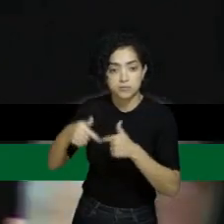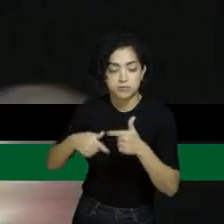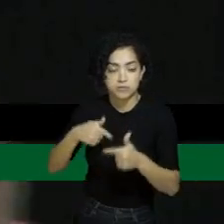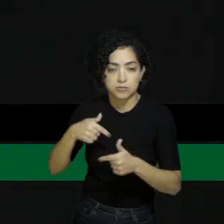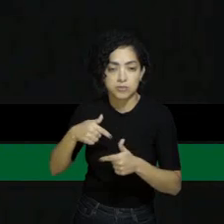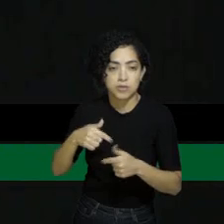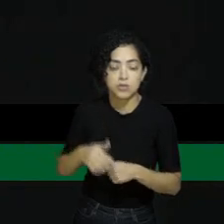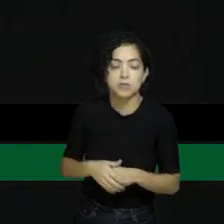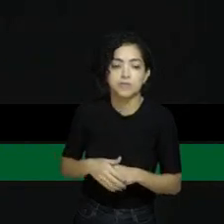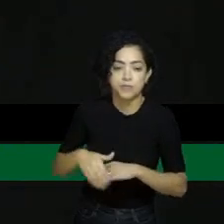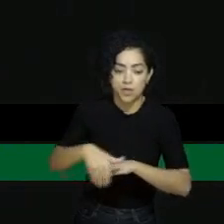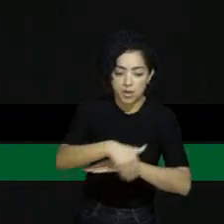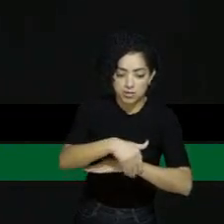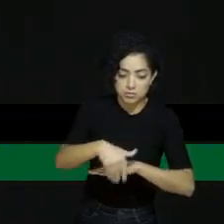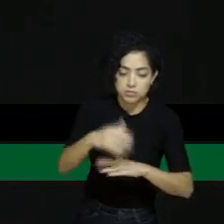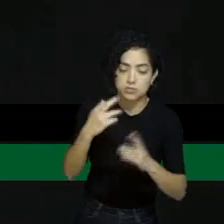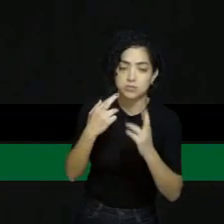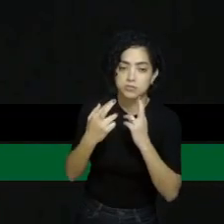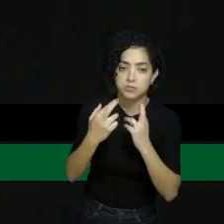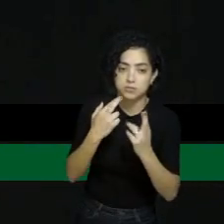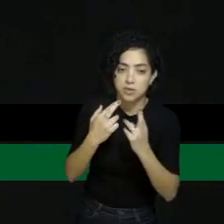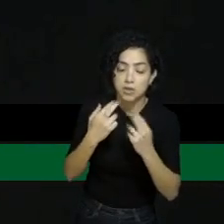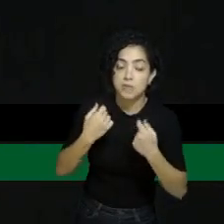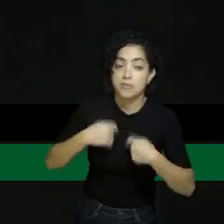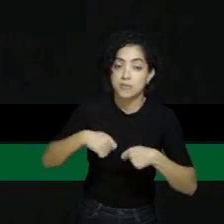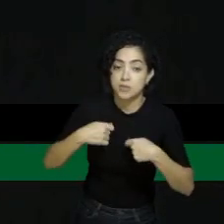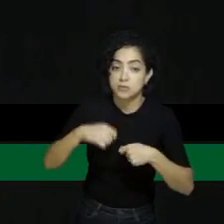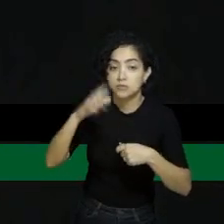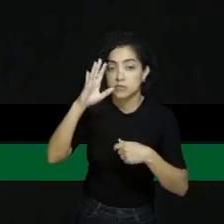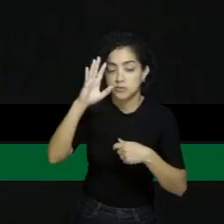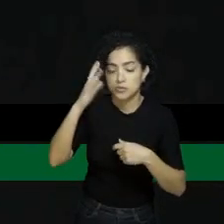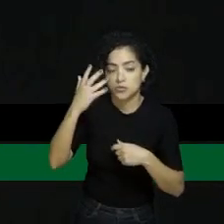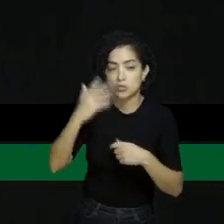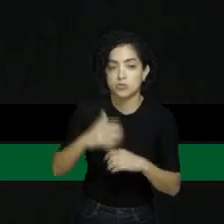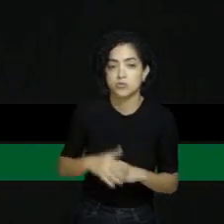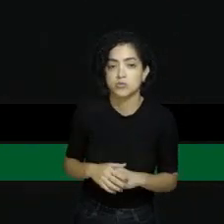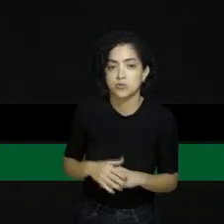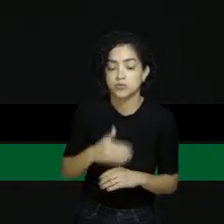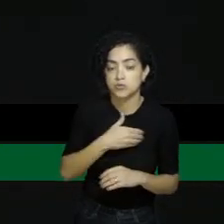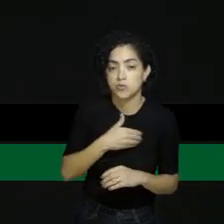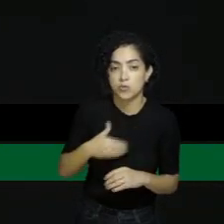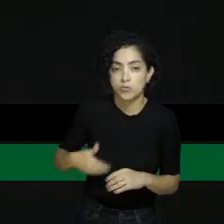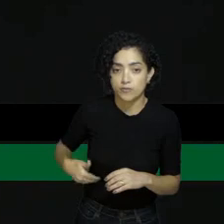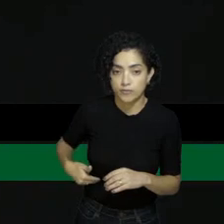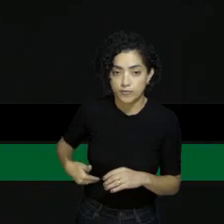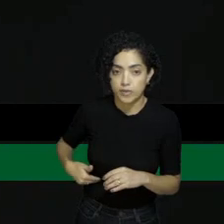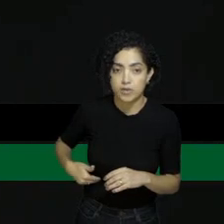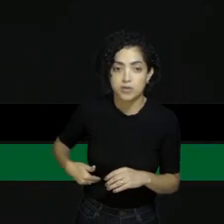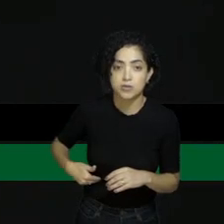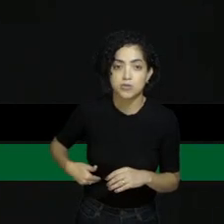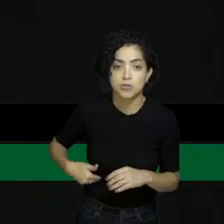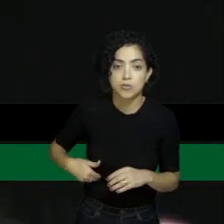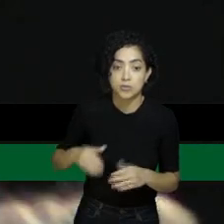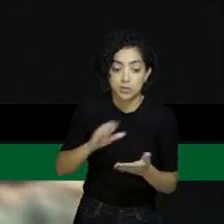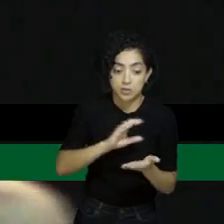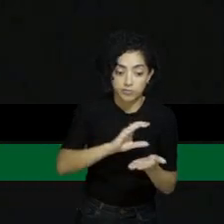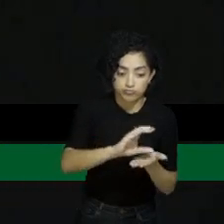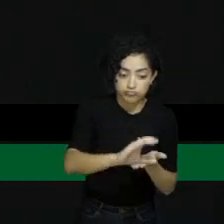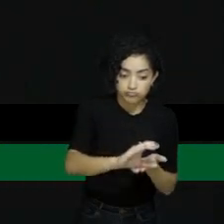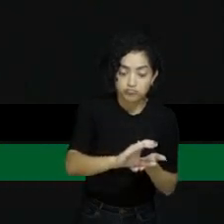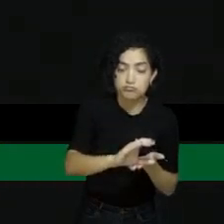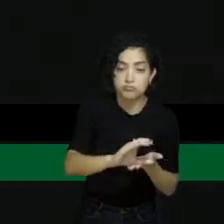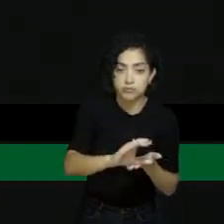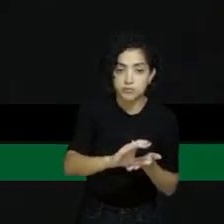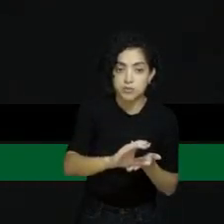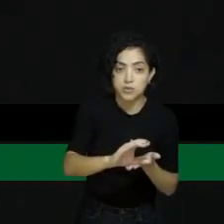Nossas estradas, por exemplo, precisam de soluções. O governo do Estado tem feito investimentos pesados